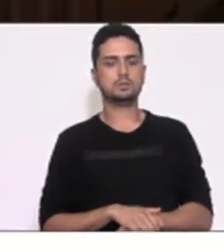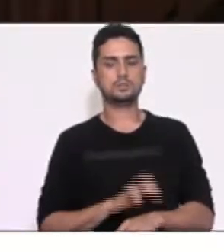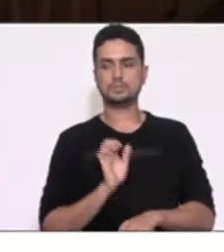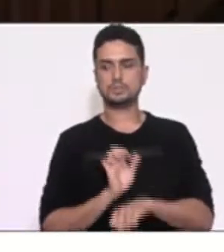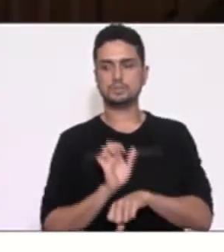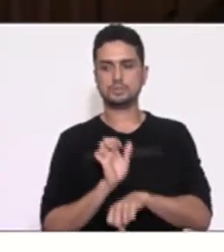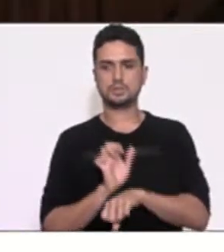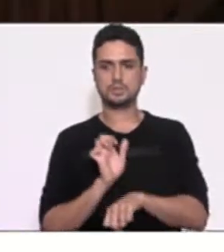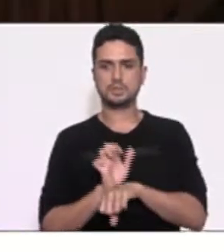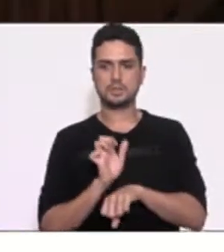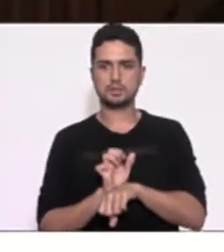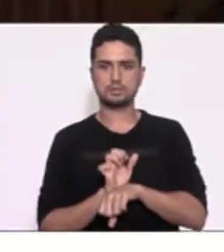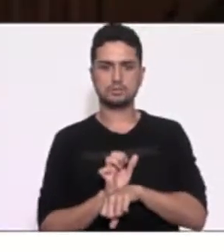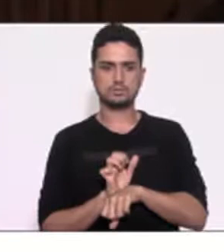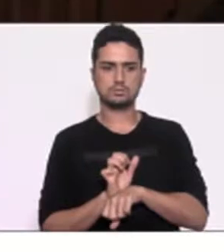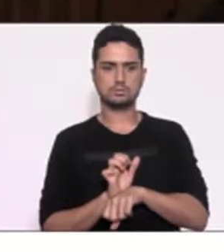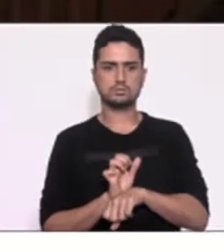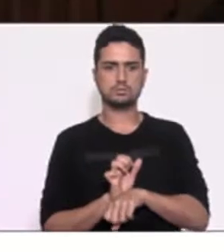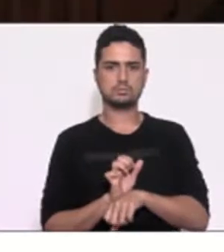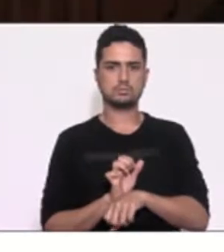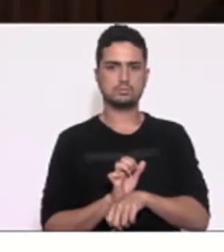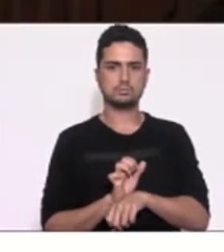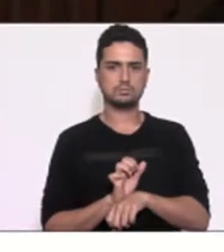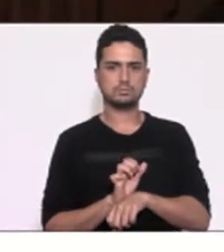Estado que ficou